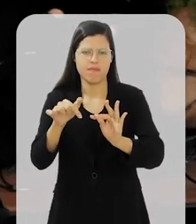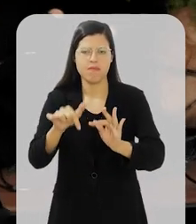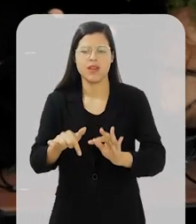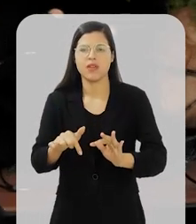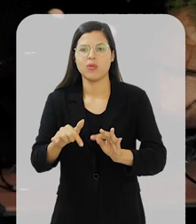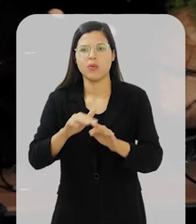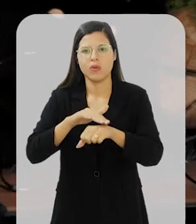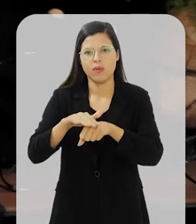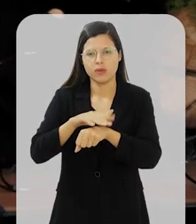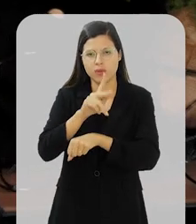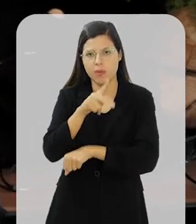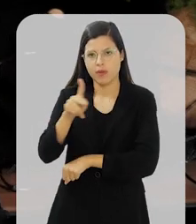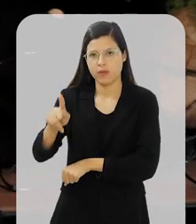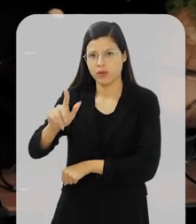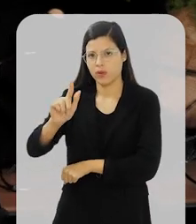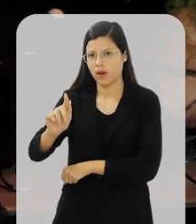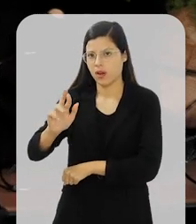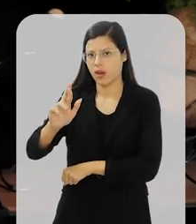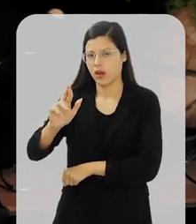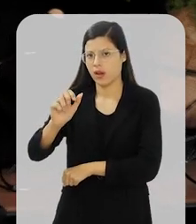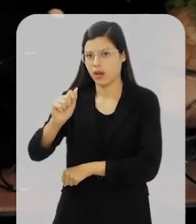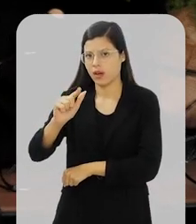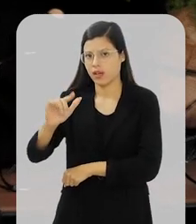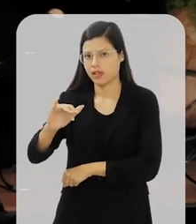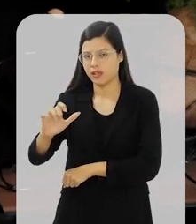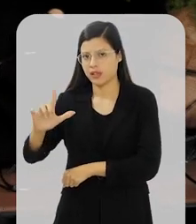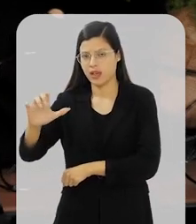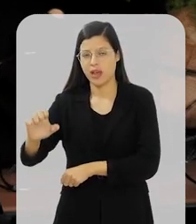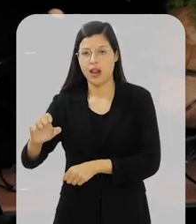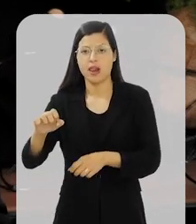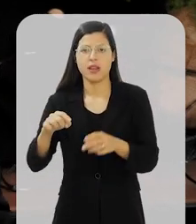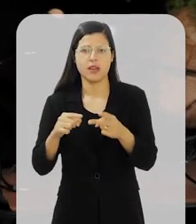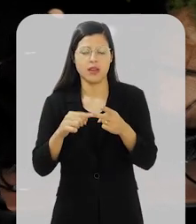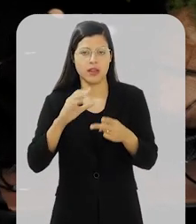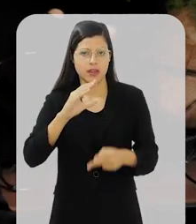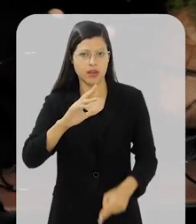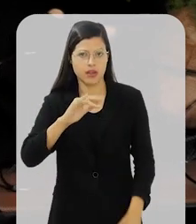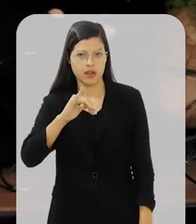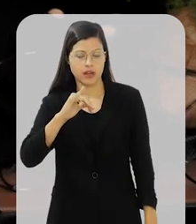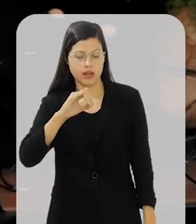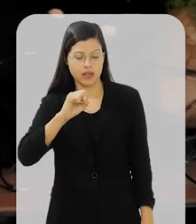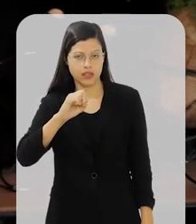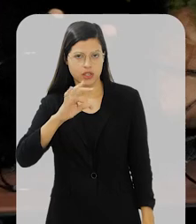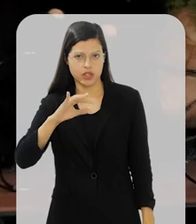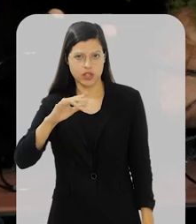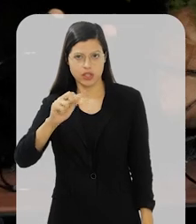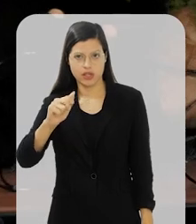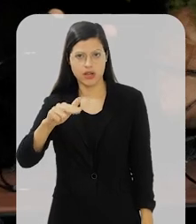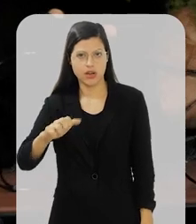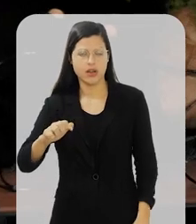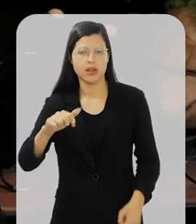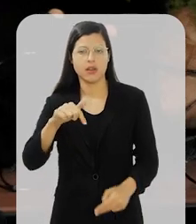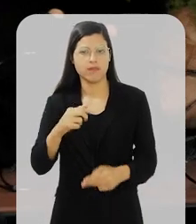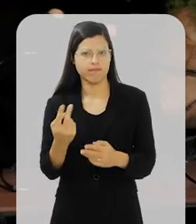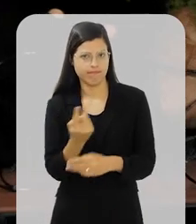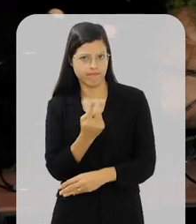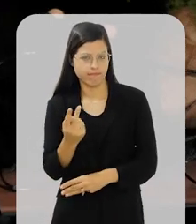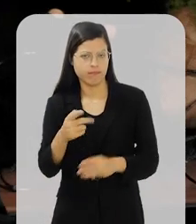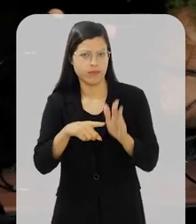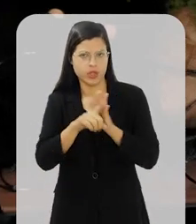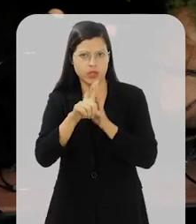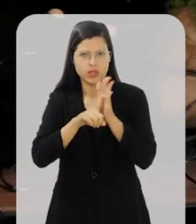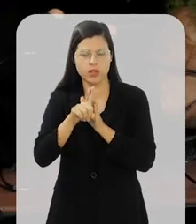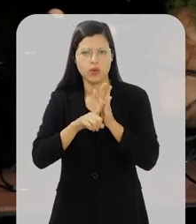converso hoje com as professoras Graziele Freitas de Bem e Cristiane Aguiar da Costa. As duas são pesquisadoras